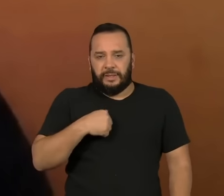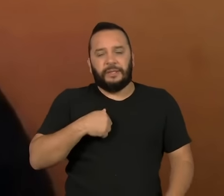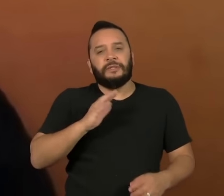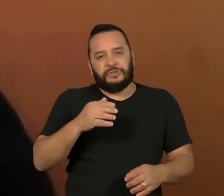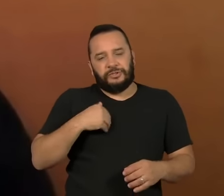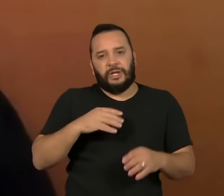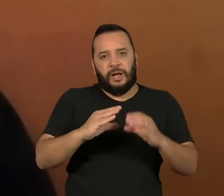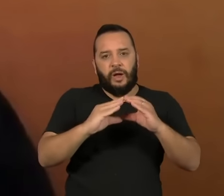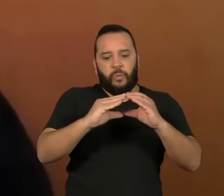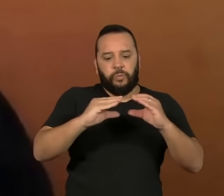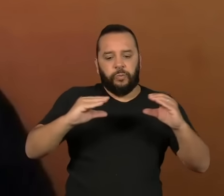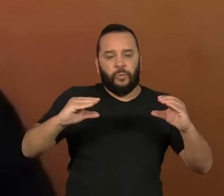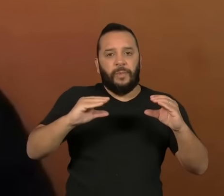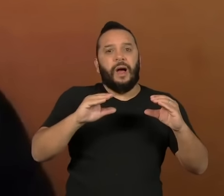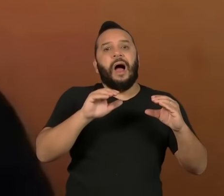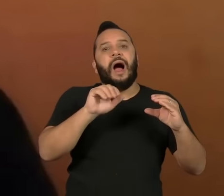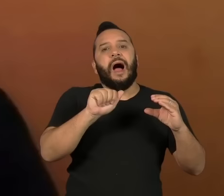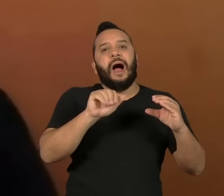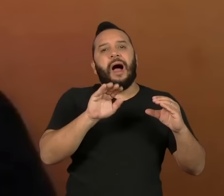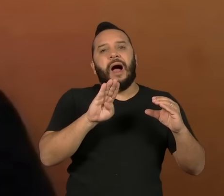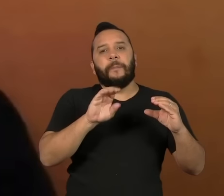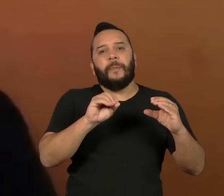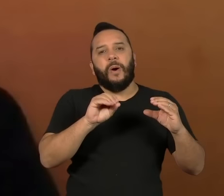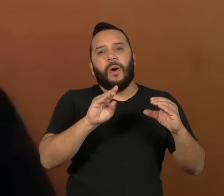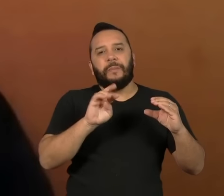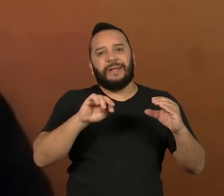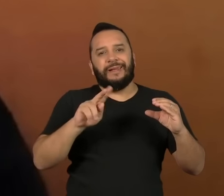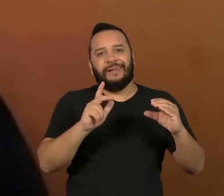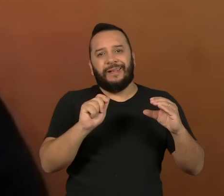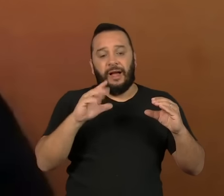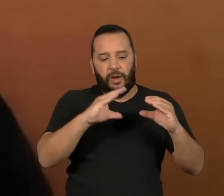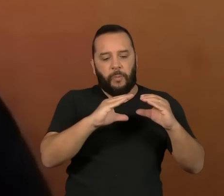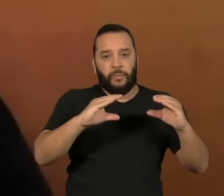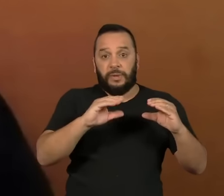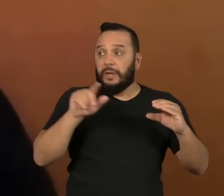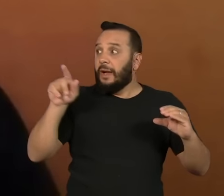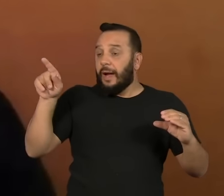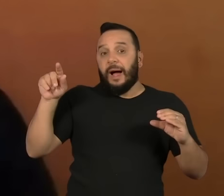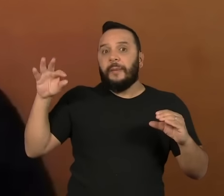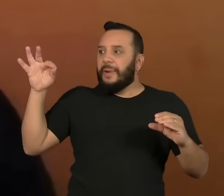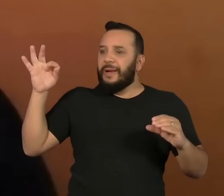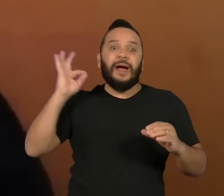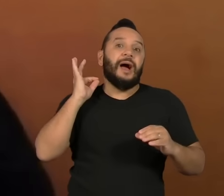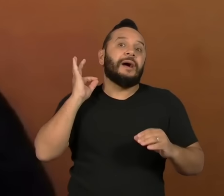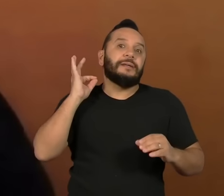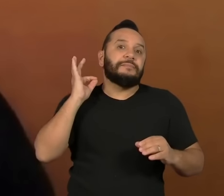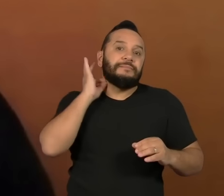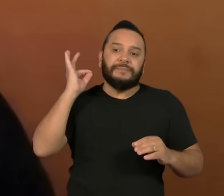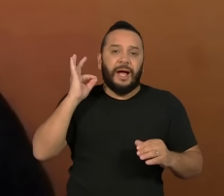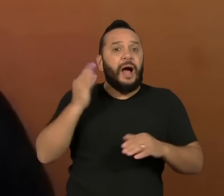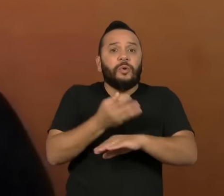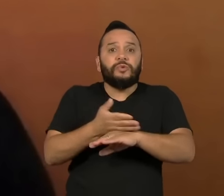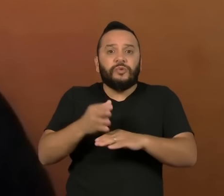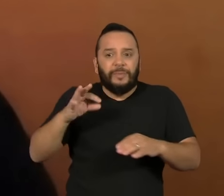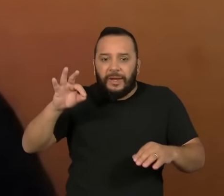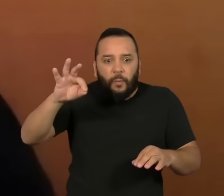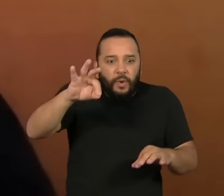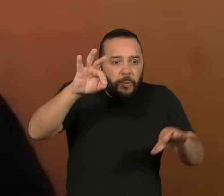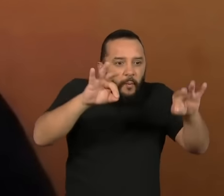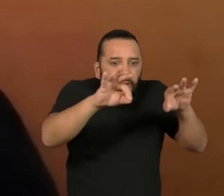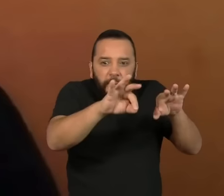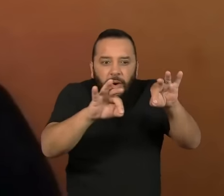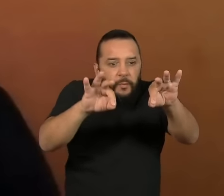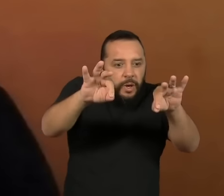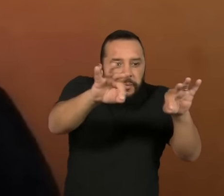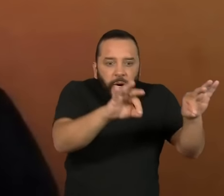abobrinha, essas abelhas estão acostumadas a se alimentar naquela mancha. Se aquela mancha ela tem menos